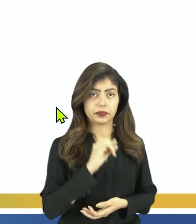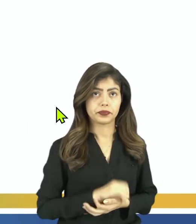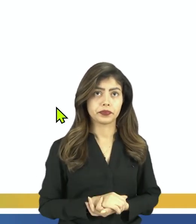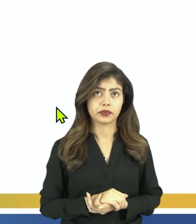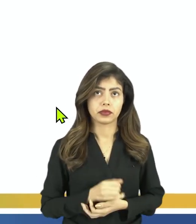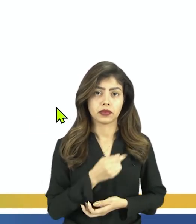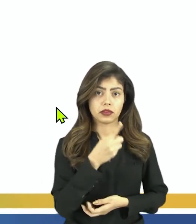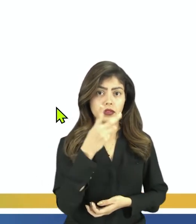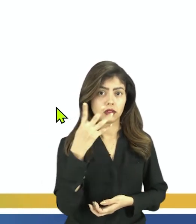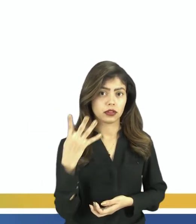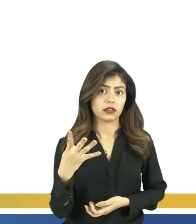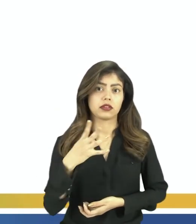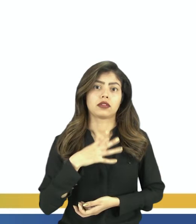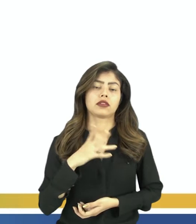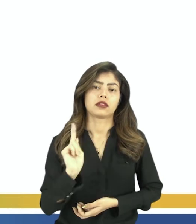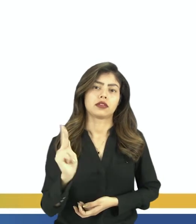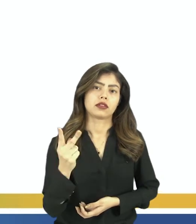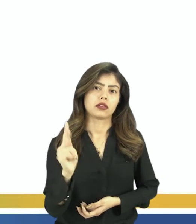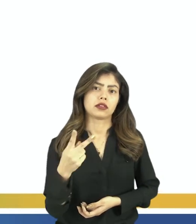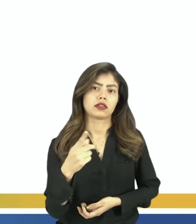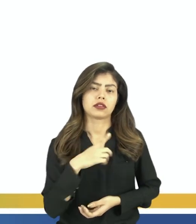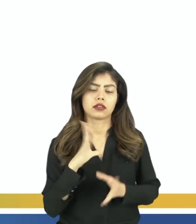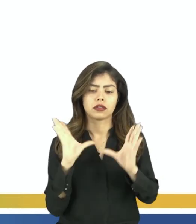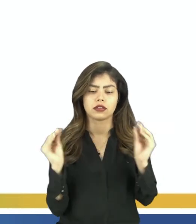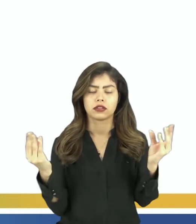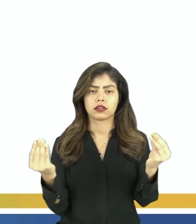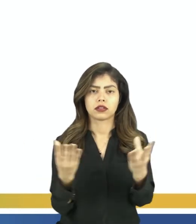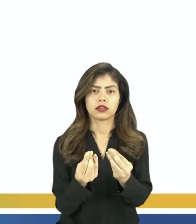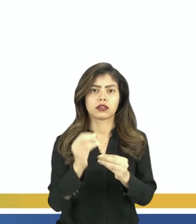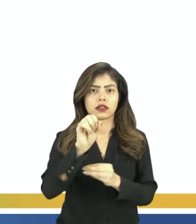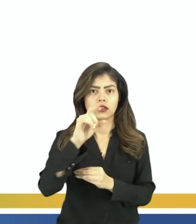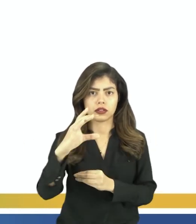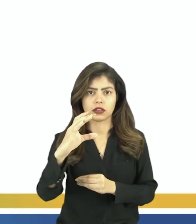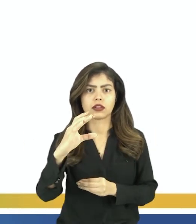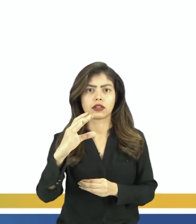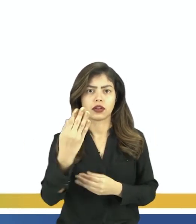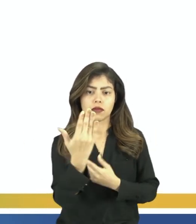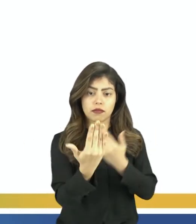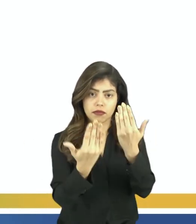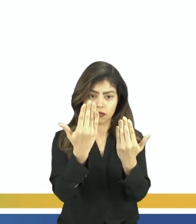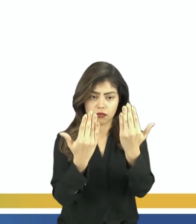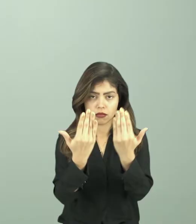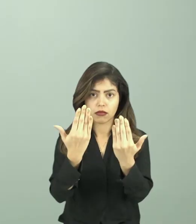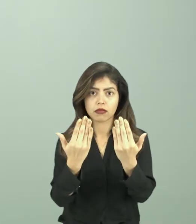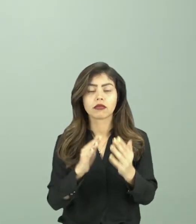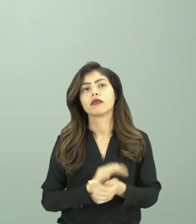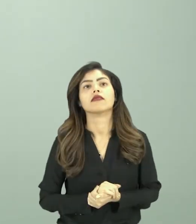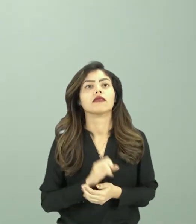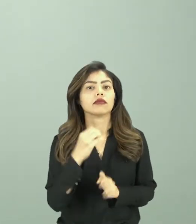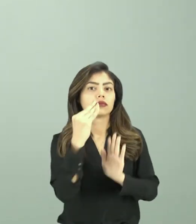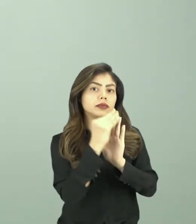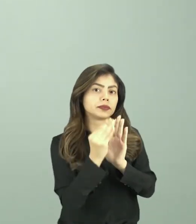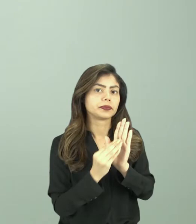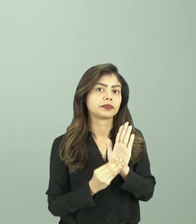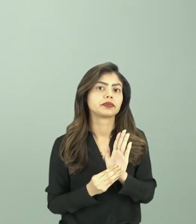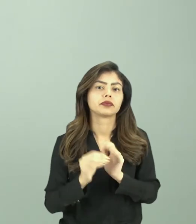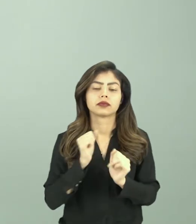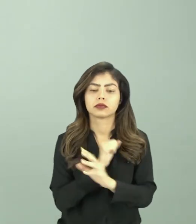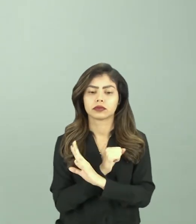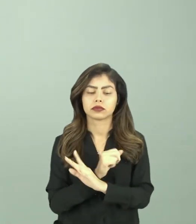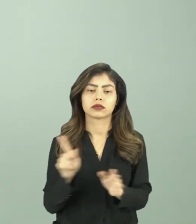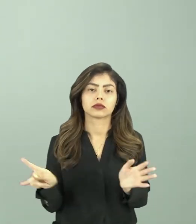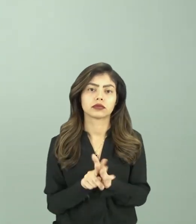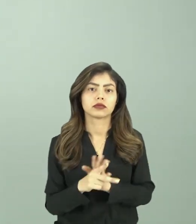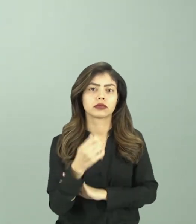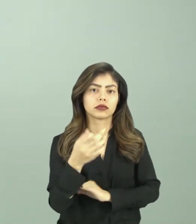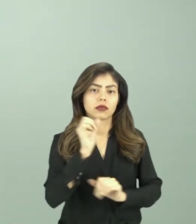a quantidade de hidrogênio de uma substância que é classificado como padrão ou o ácido padrão e